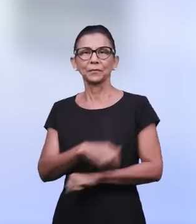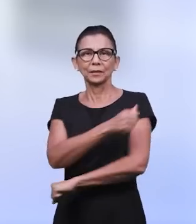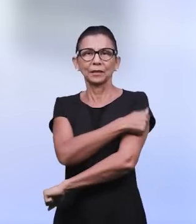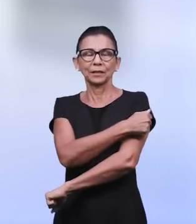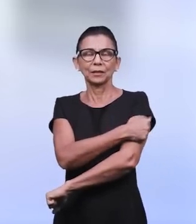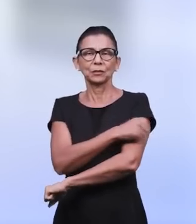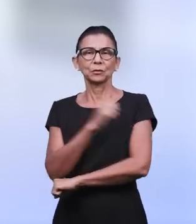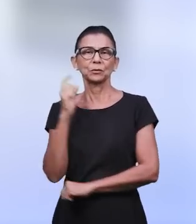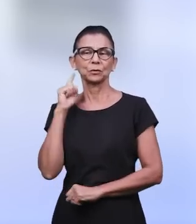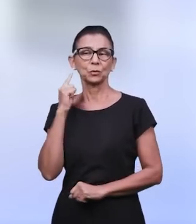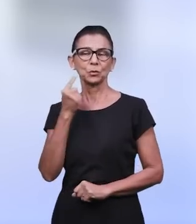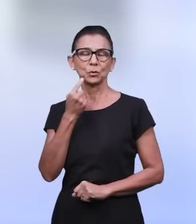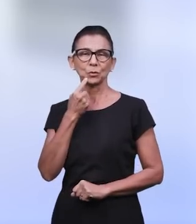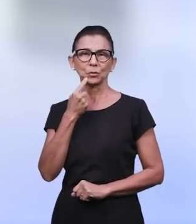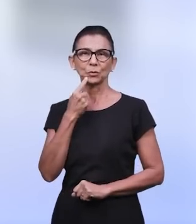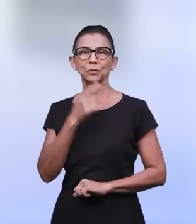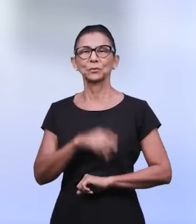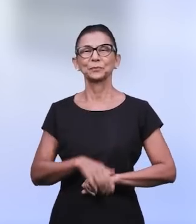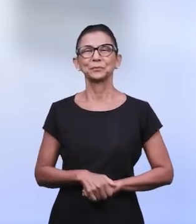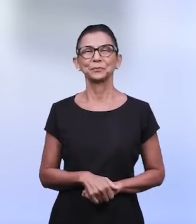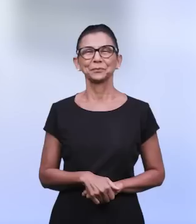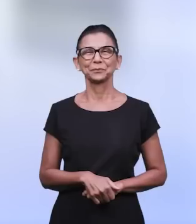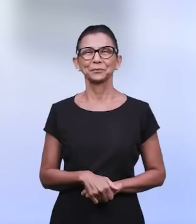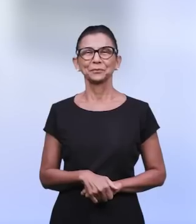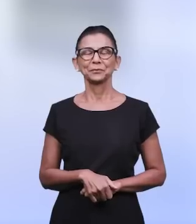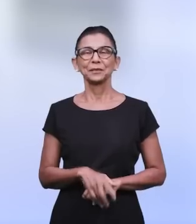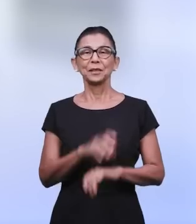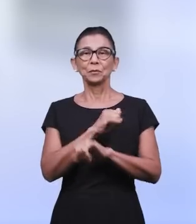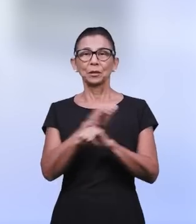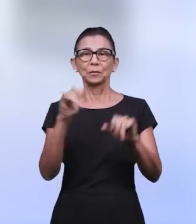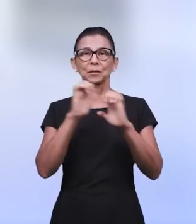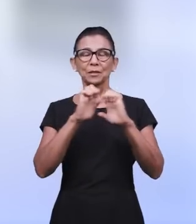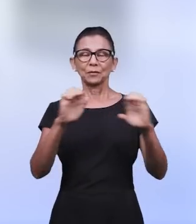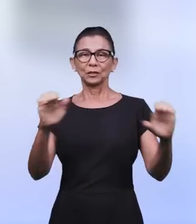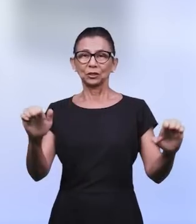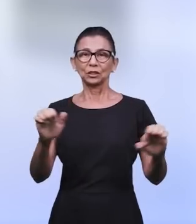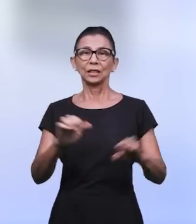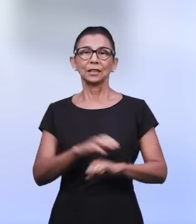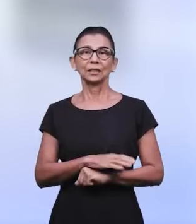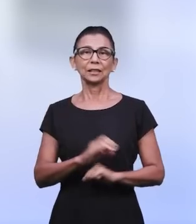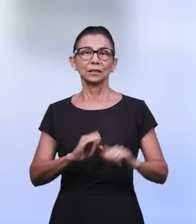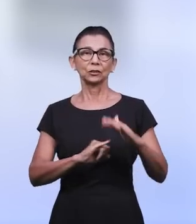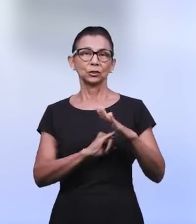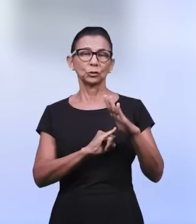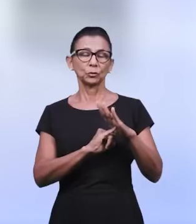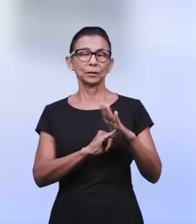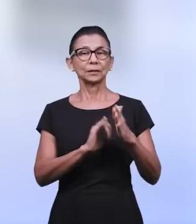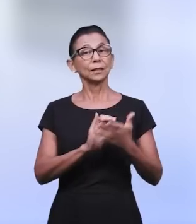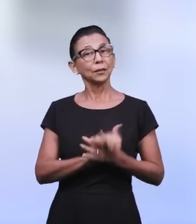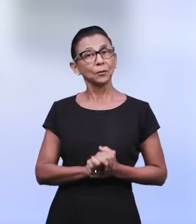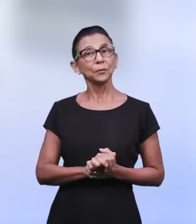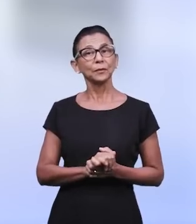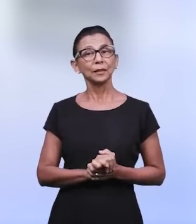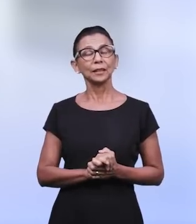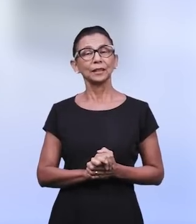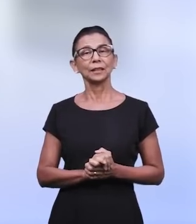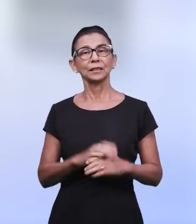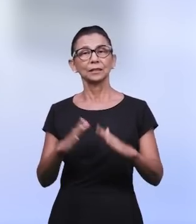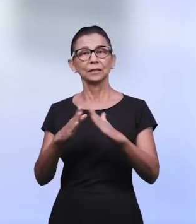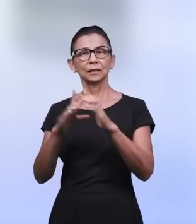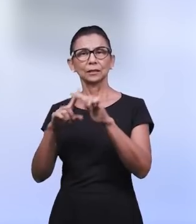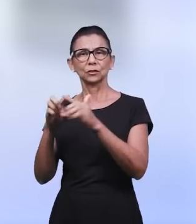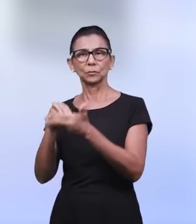surdos. Esta porta para a proclamação do Evangelho foi aberta após um convite da direção da instituição, e foram os irmãos da